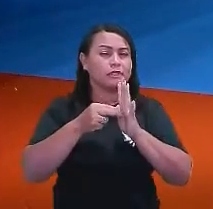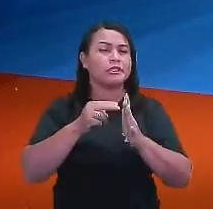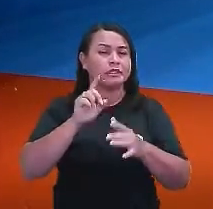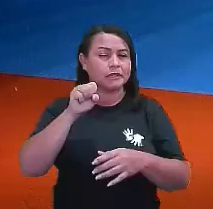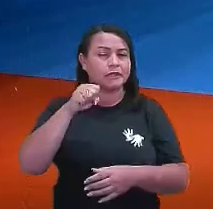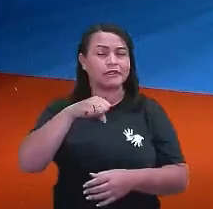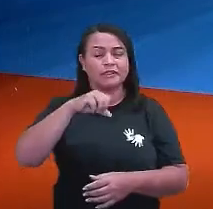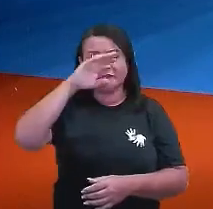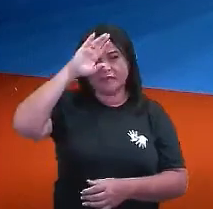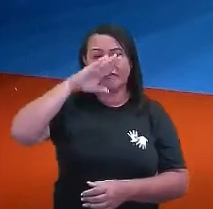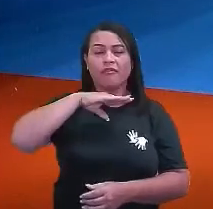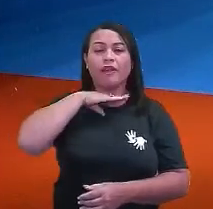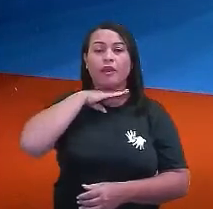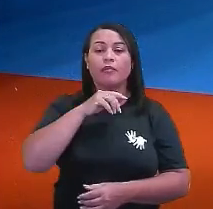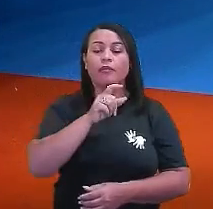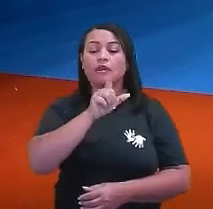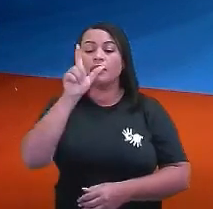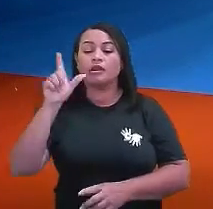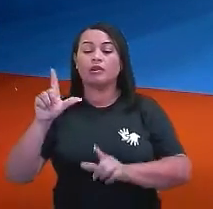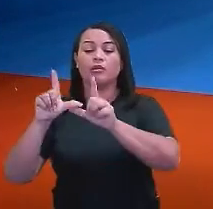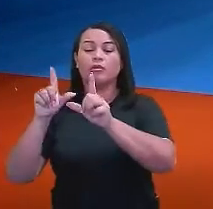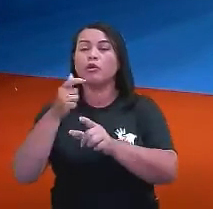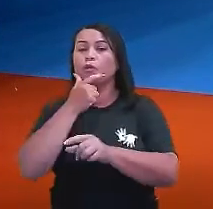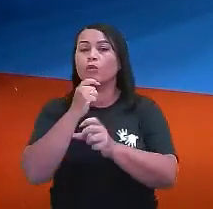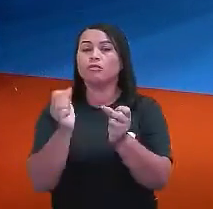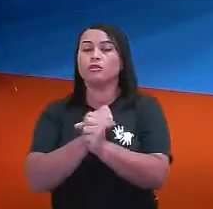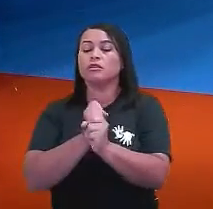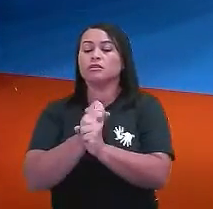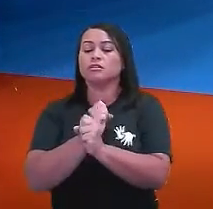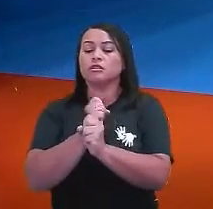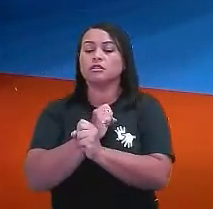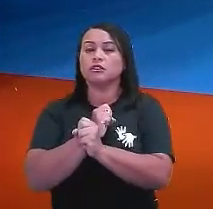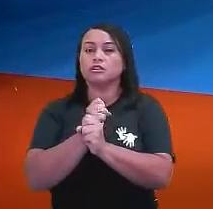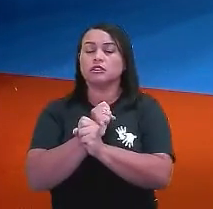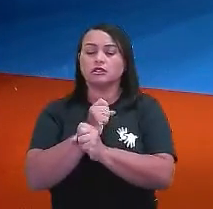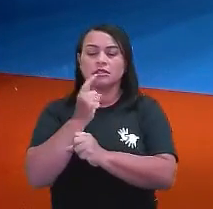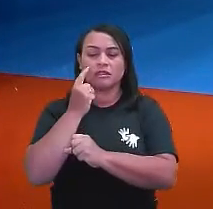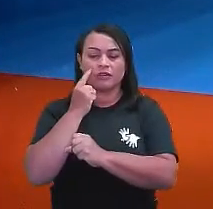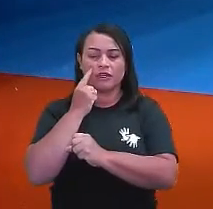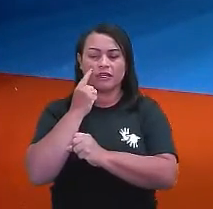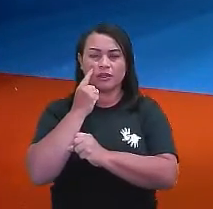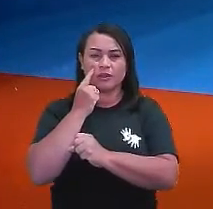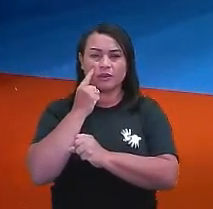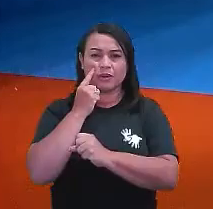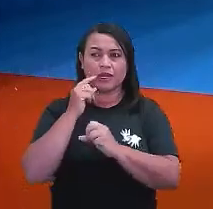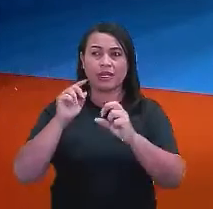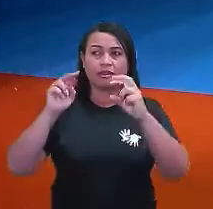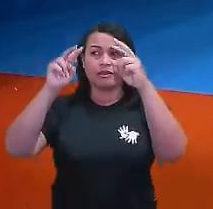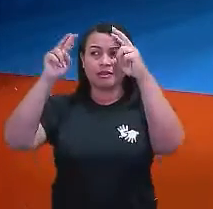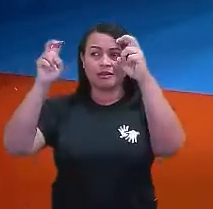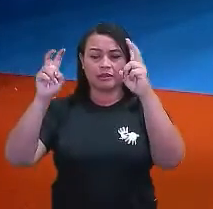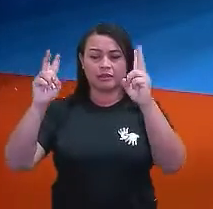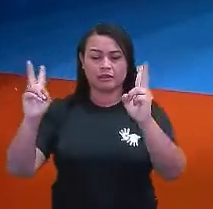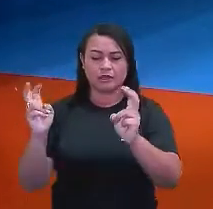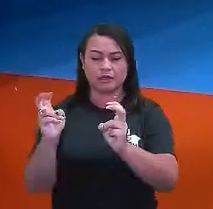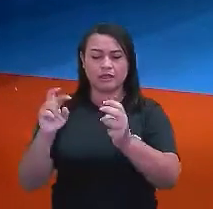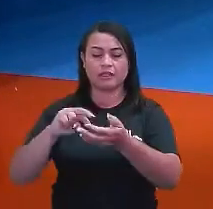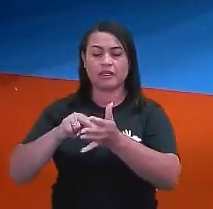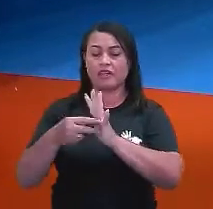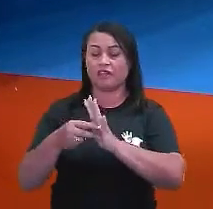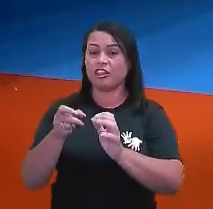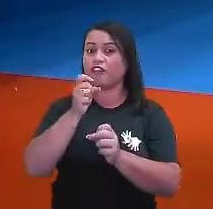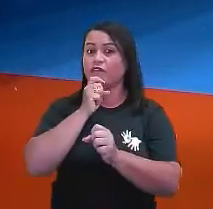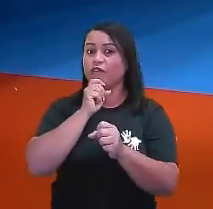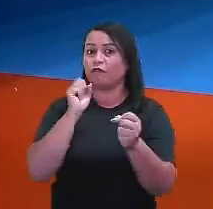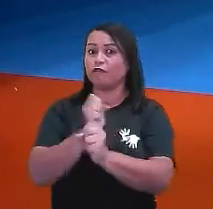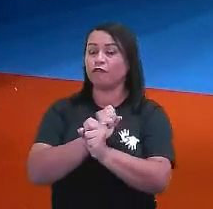no outro tem um moço que ele está se tremendo de frio. Esses desenhos aqui, gente, significa que ele está com frio. E